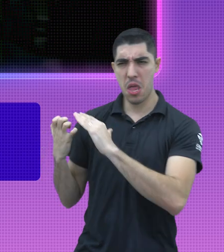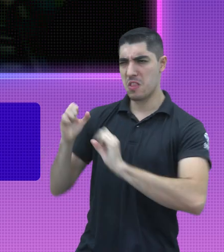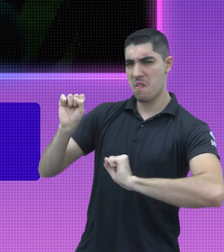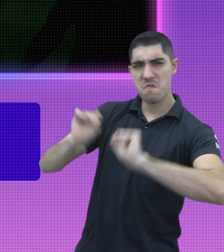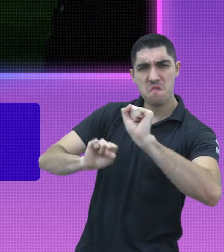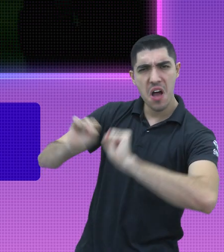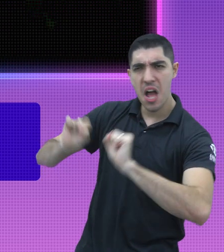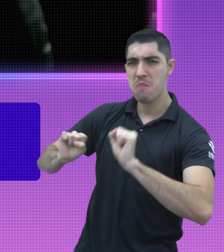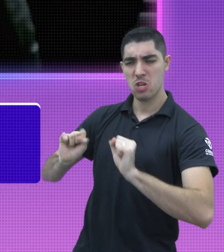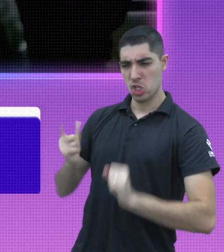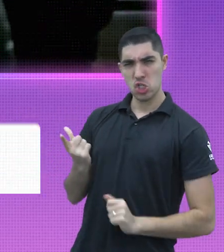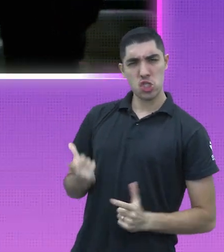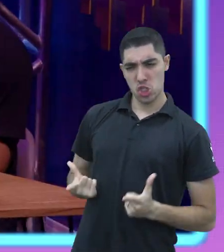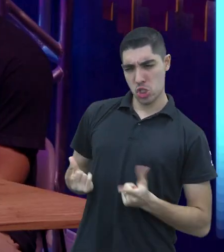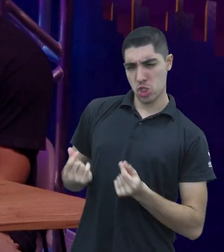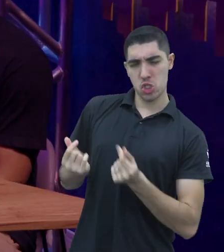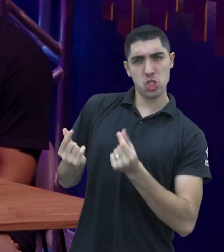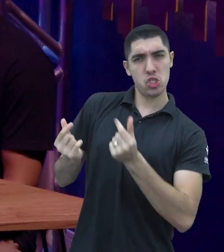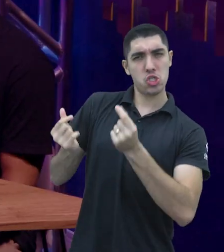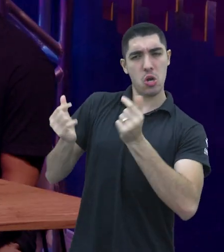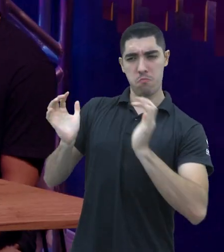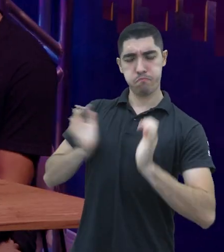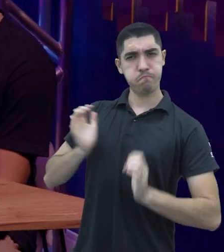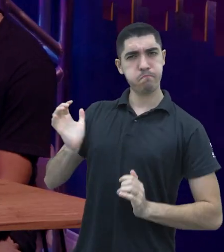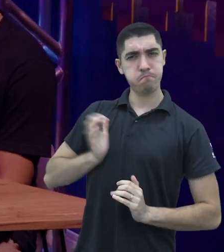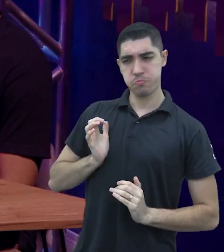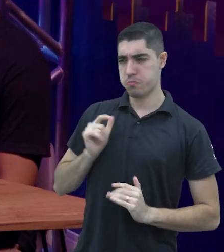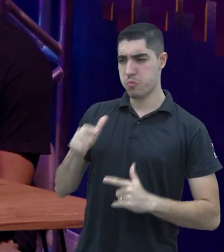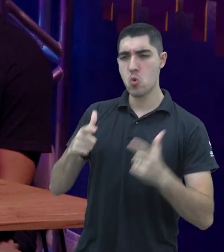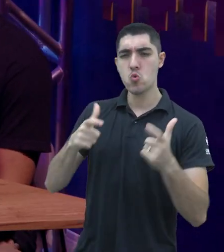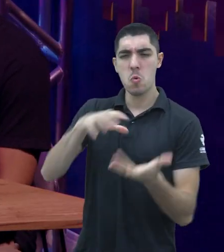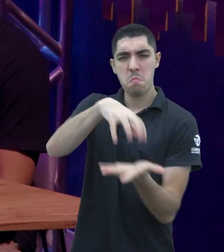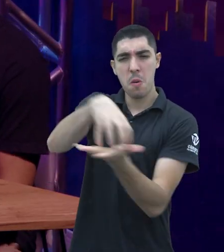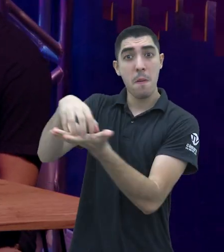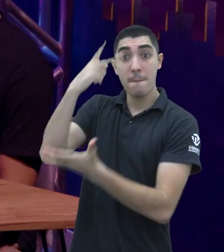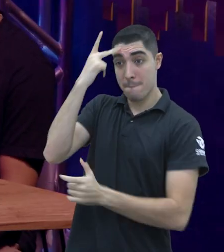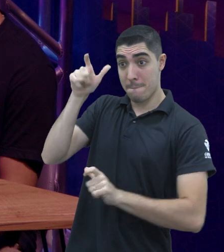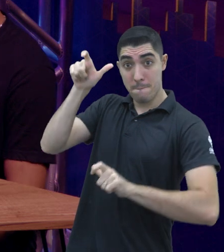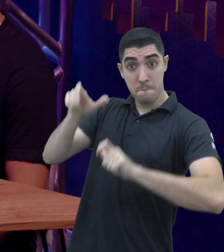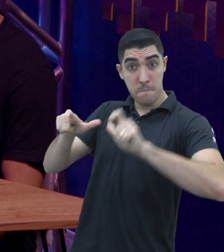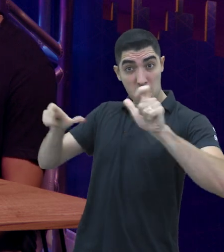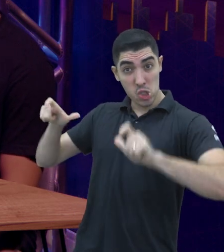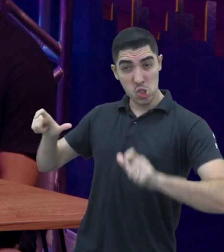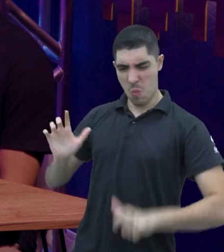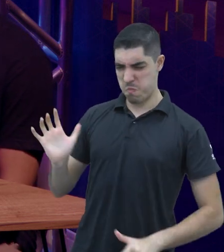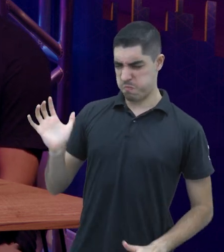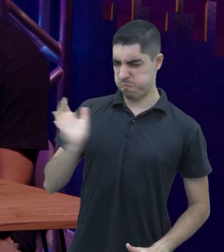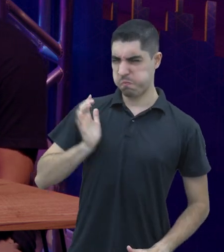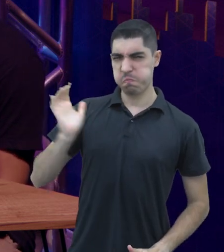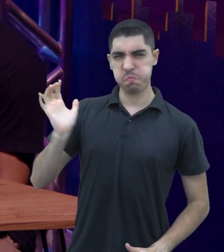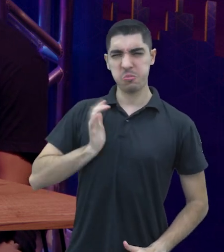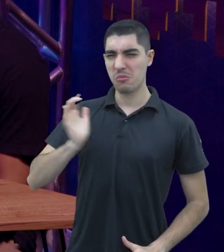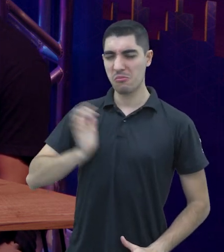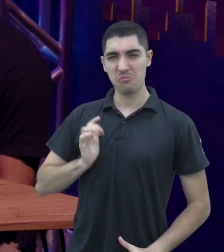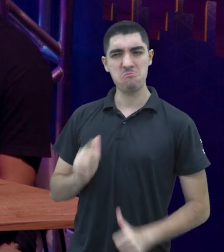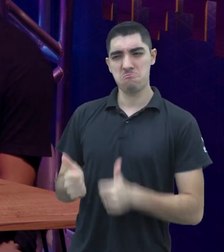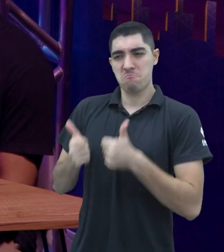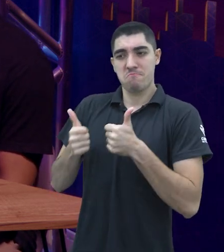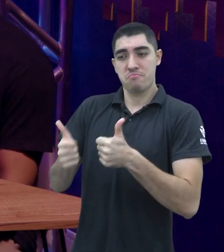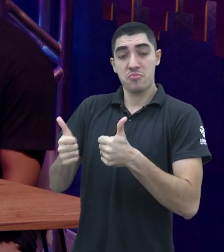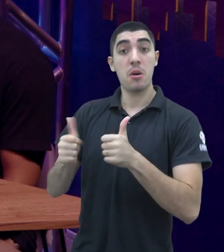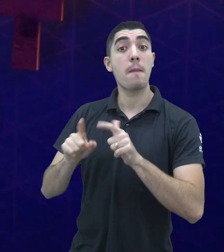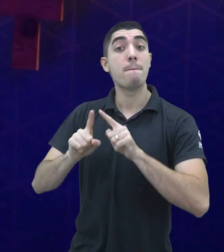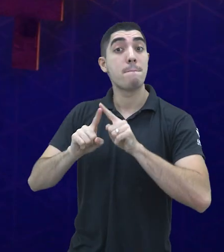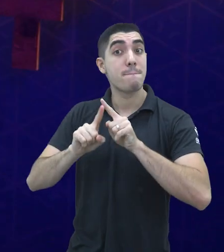tem indústrias, tem grandes instituições, tem grandes milionários, então tem muito dinheiro na